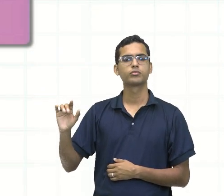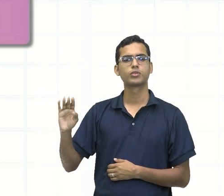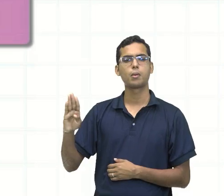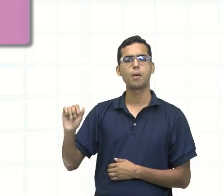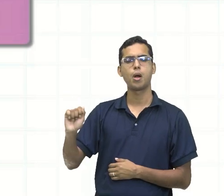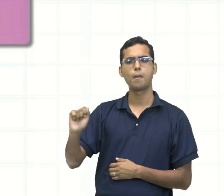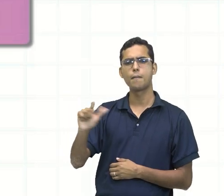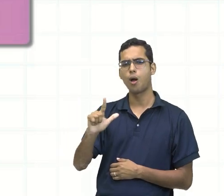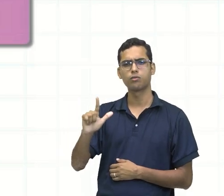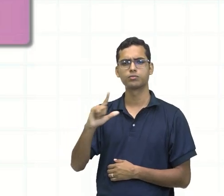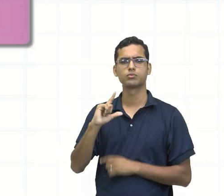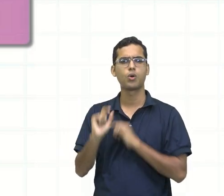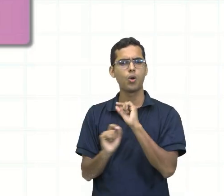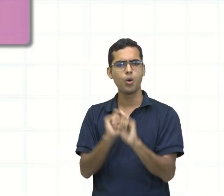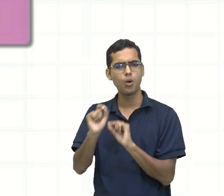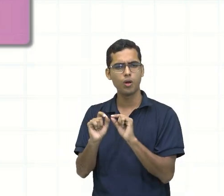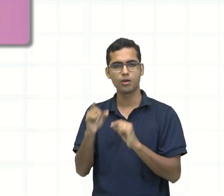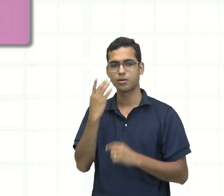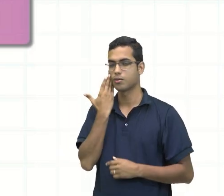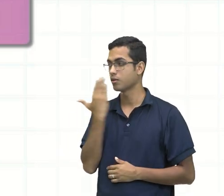futebol. Futebol.